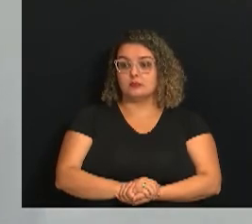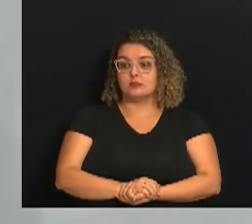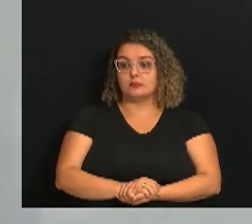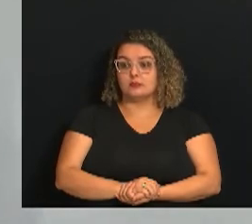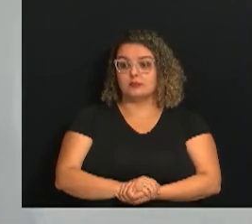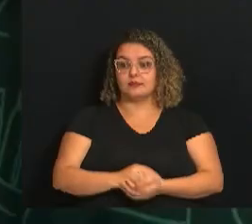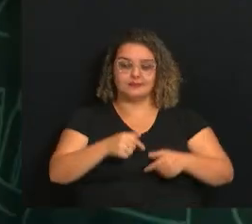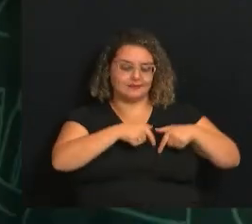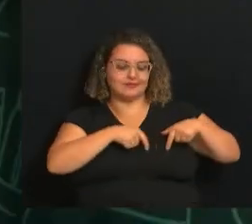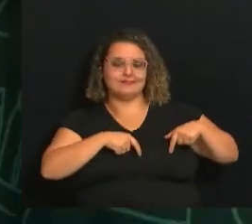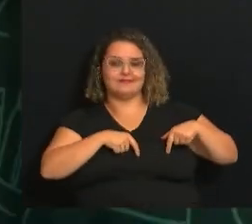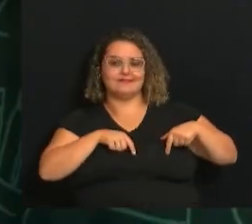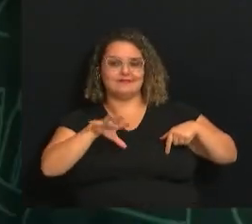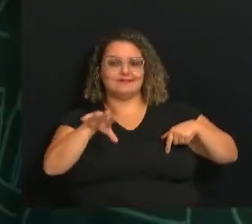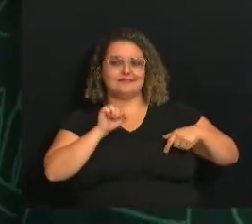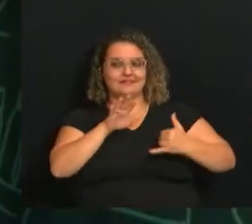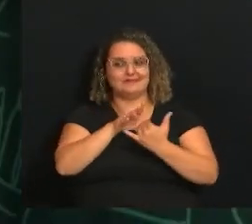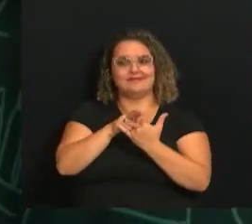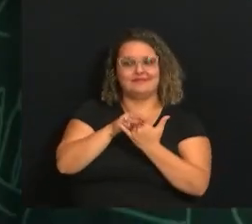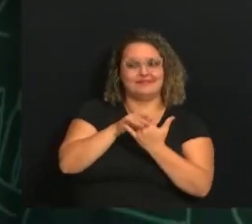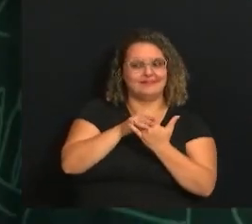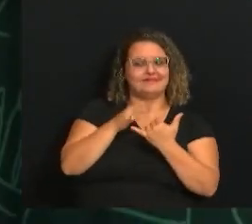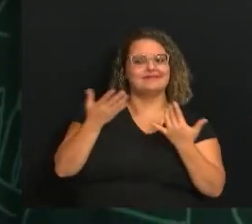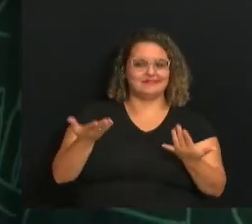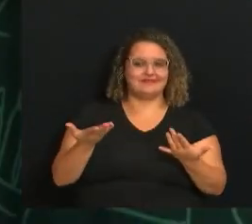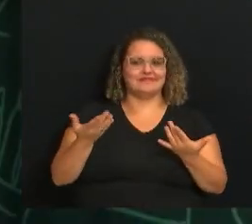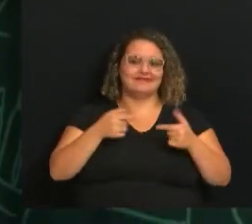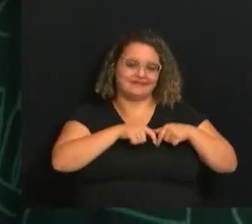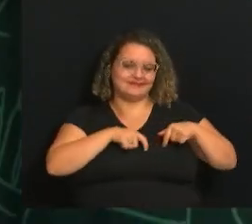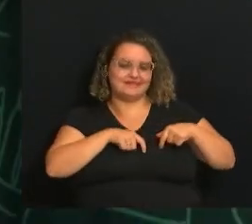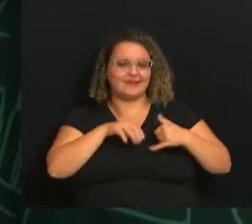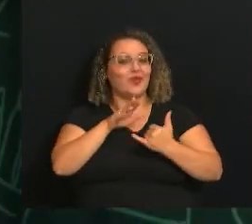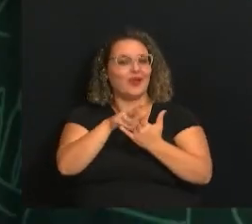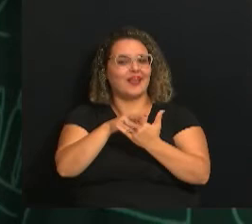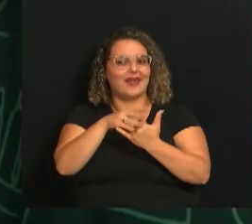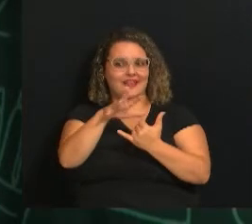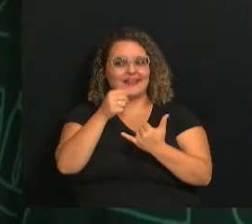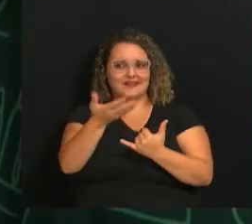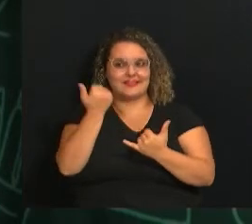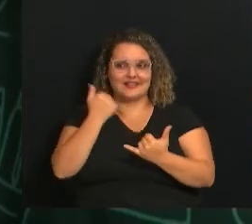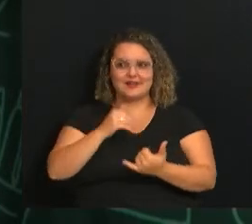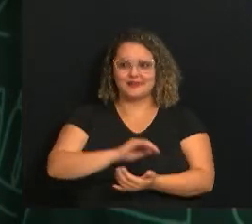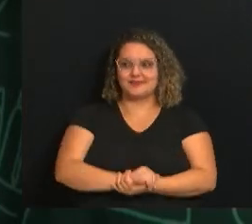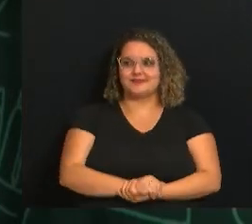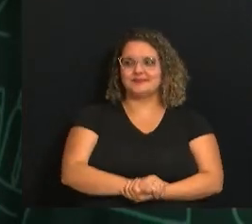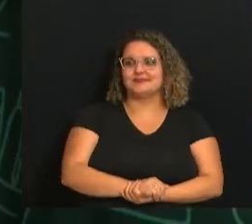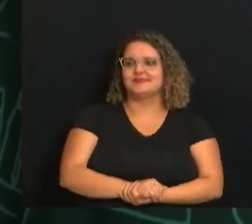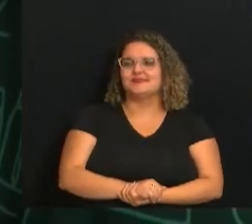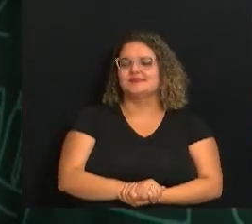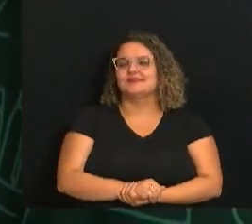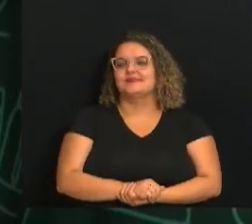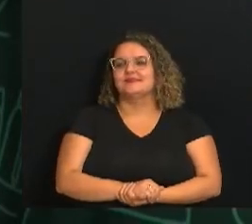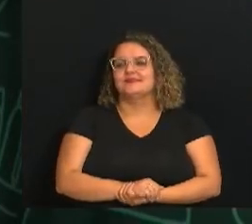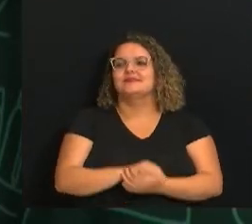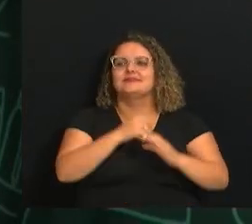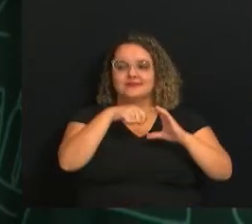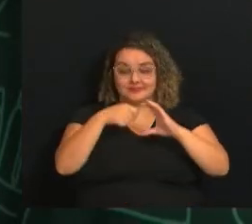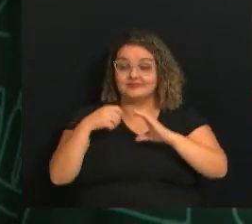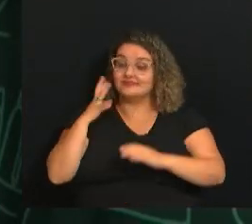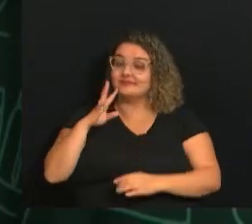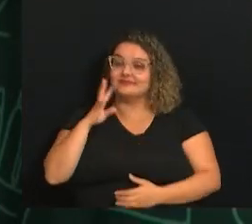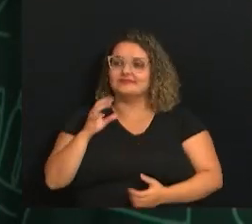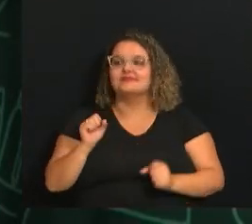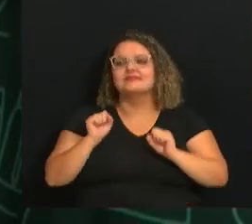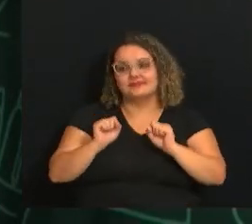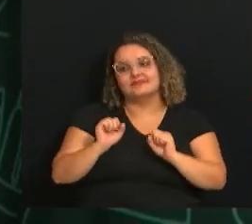o meu canal, Gabaritando Capipone, eu tô com a camisa aqui. Boa! Lá eu gravo vários vídeos legais que eu acho que podem